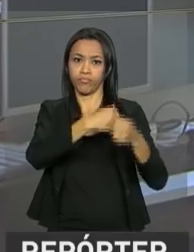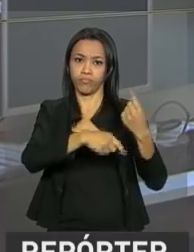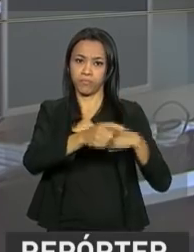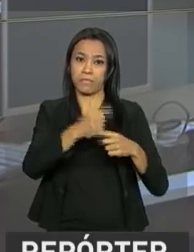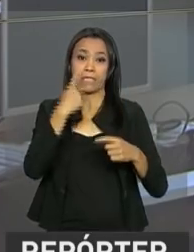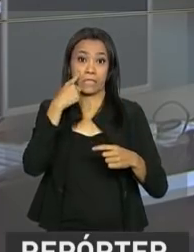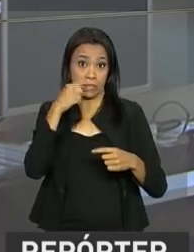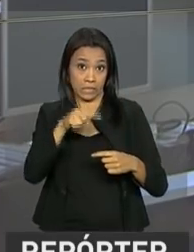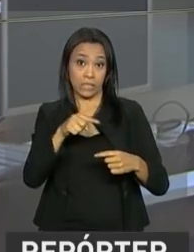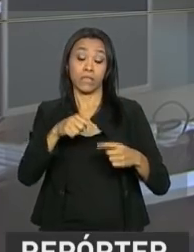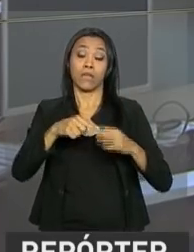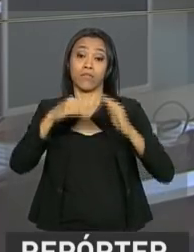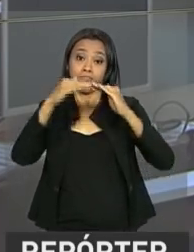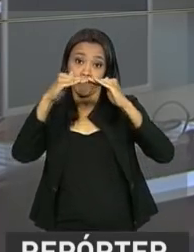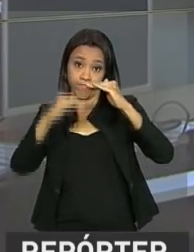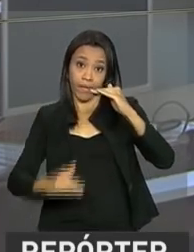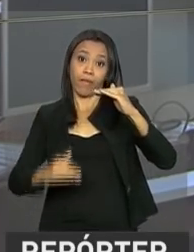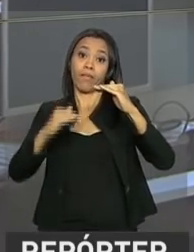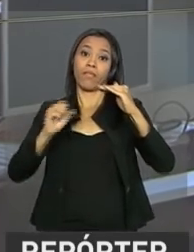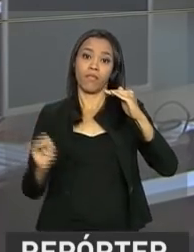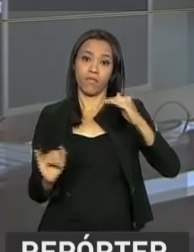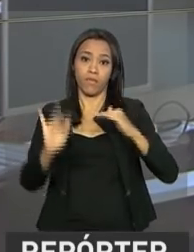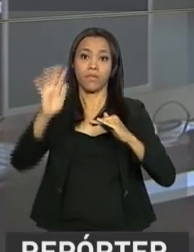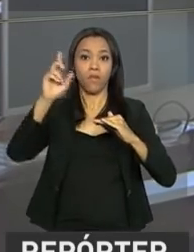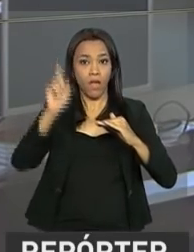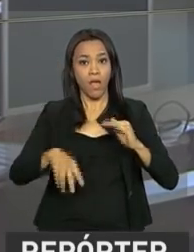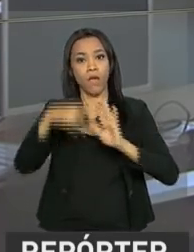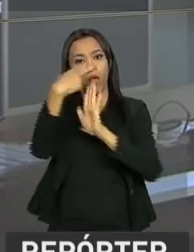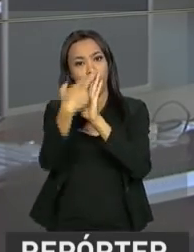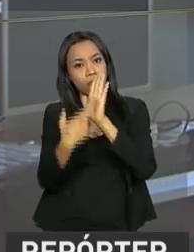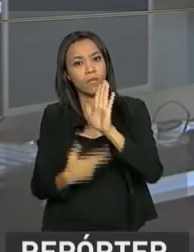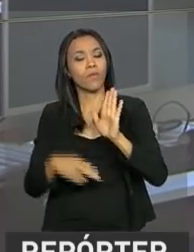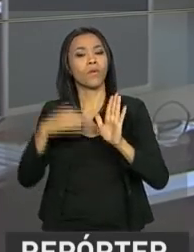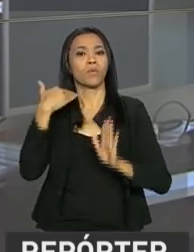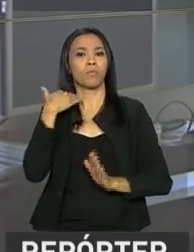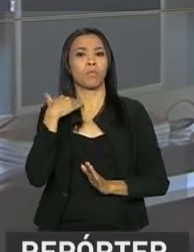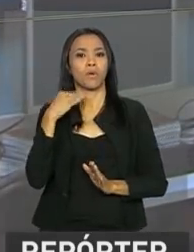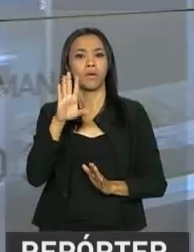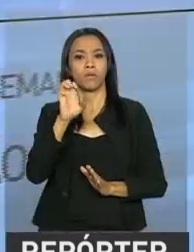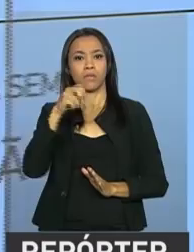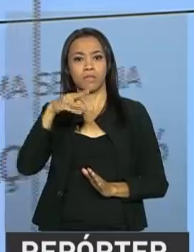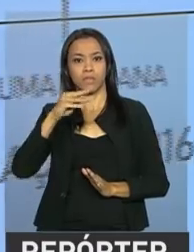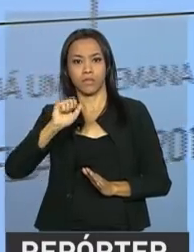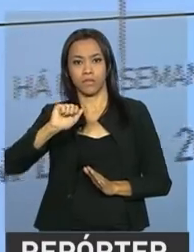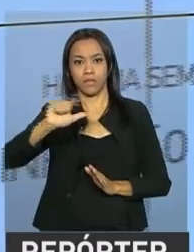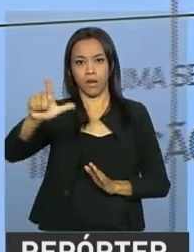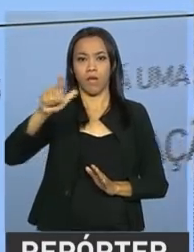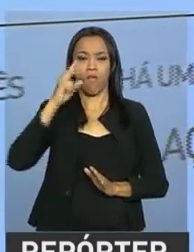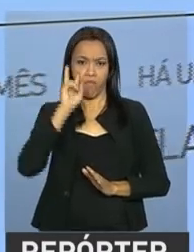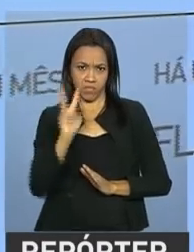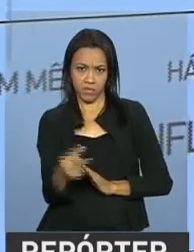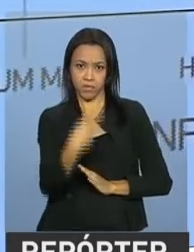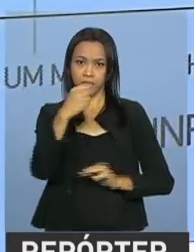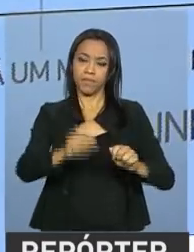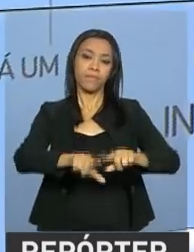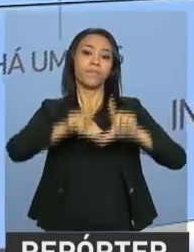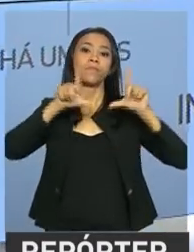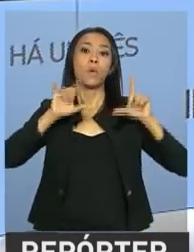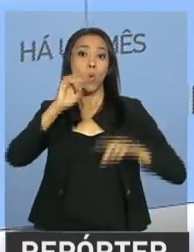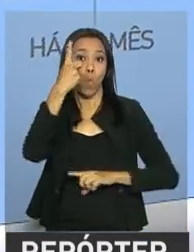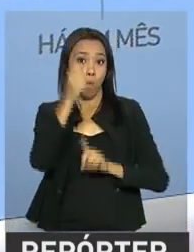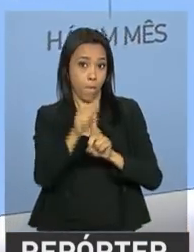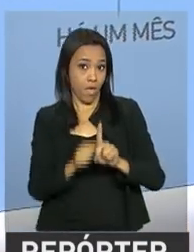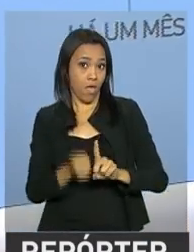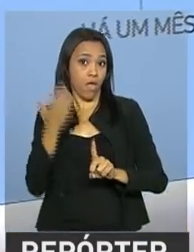na inflação deste ano. É o que mostra o relatório Focus do Banco Central. Vamos ver os números aqui no telão? Há um mês,